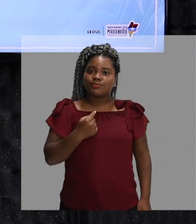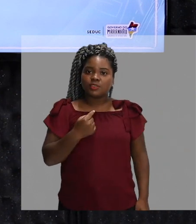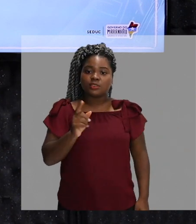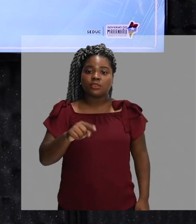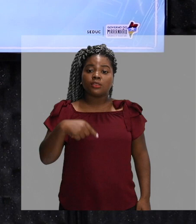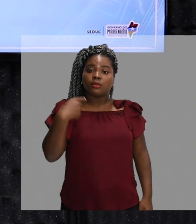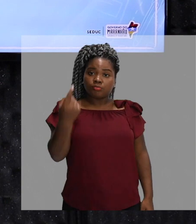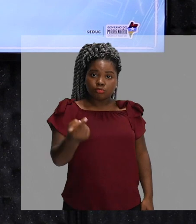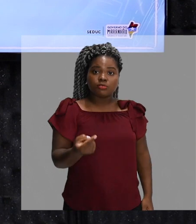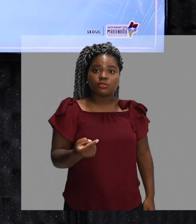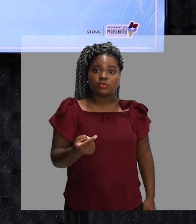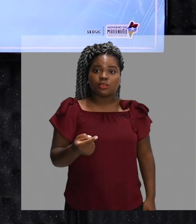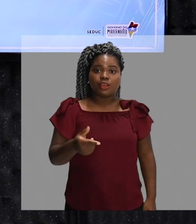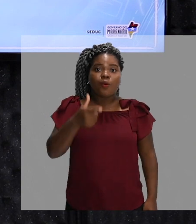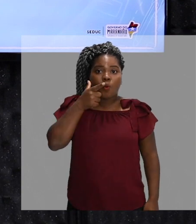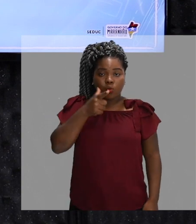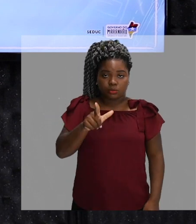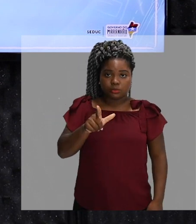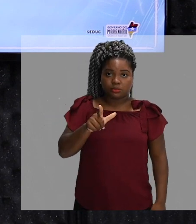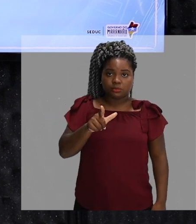uma resposta.